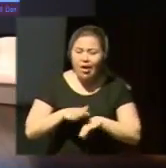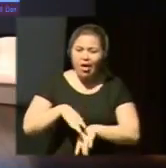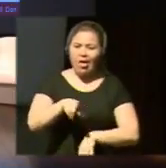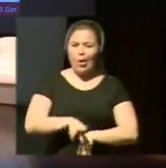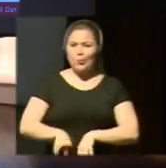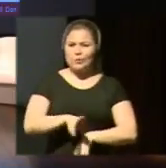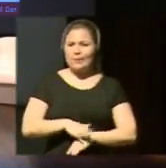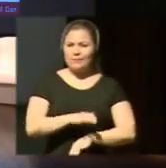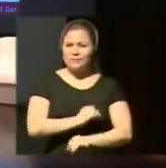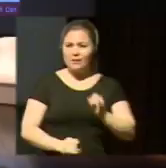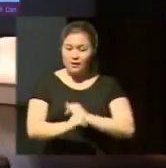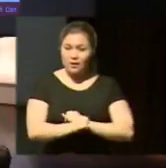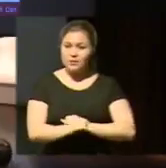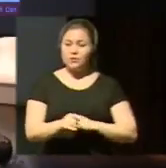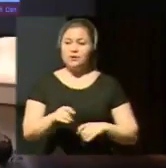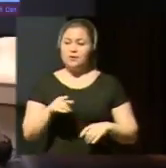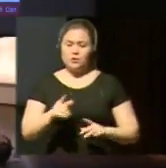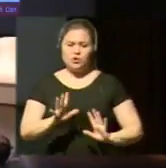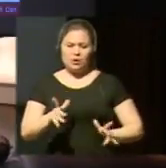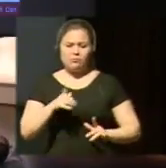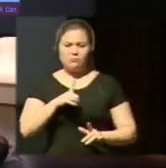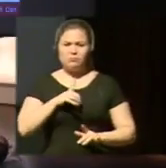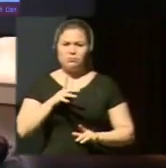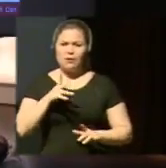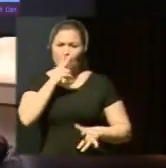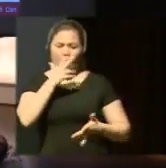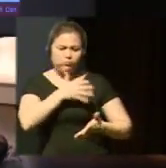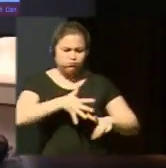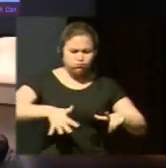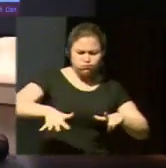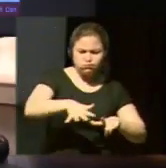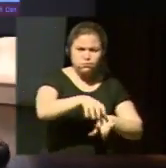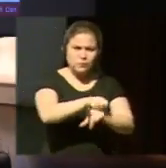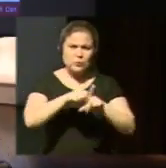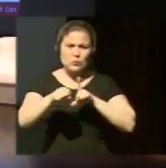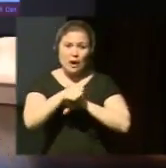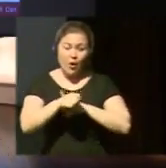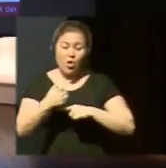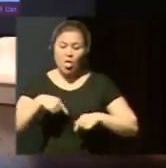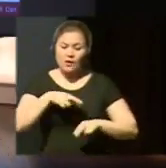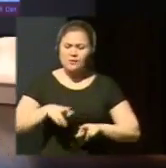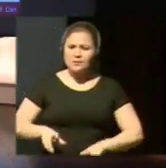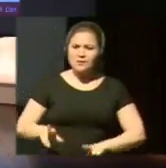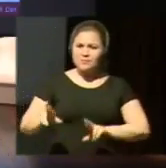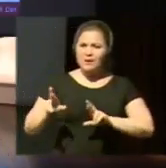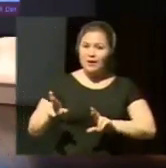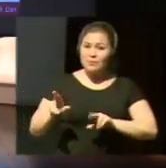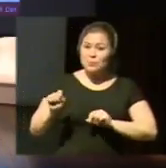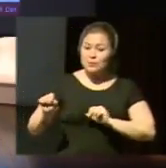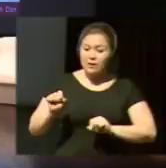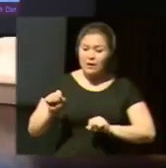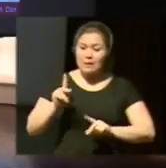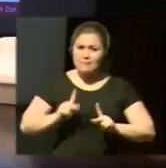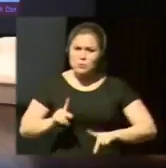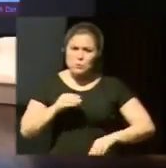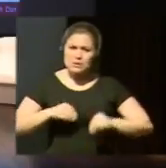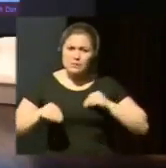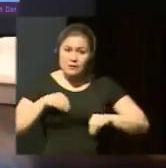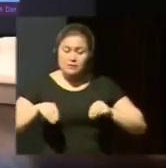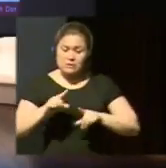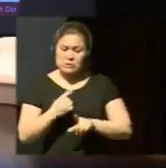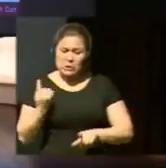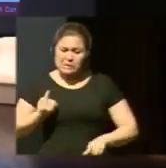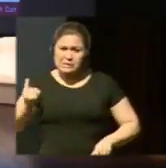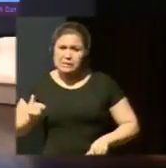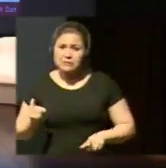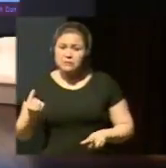internet. Ou seja, eles já têm uma grande rede social. Por exemplo, nós esperávamos que pessoas depressivas e